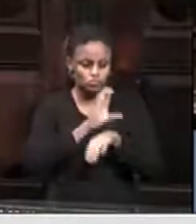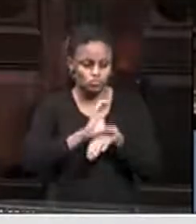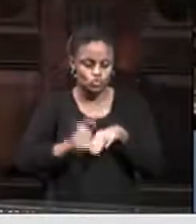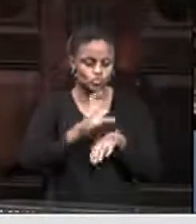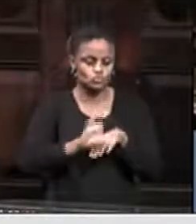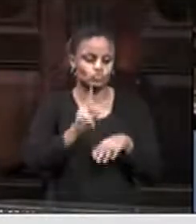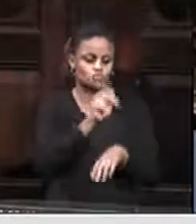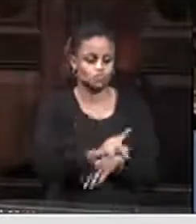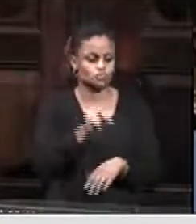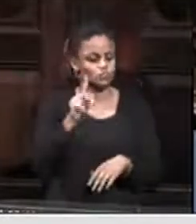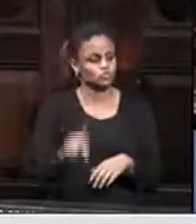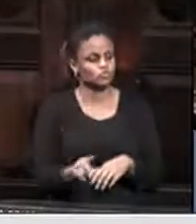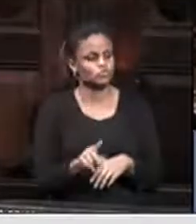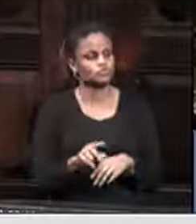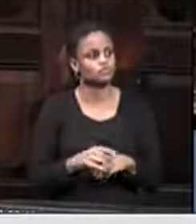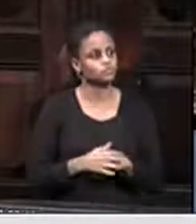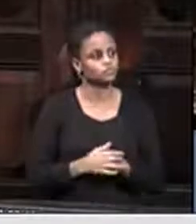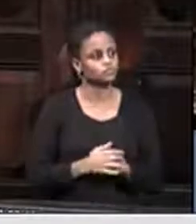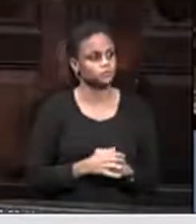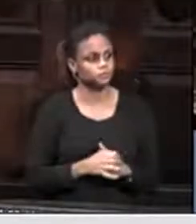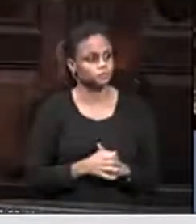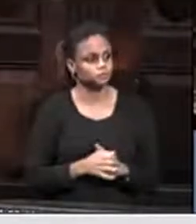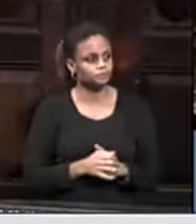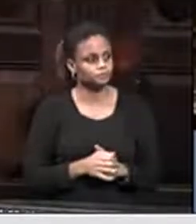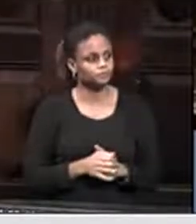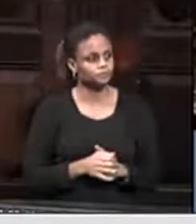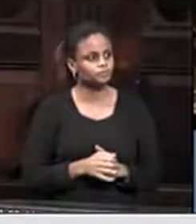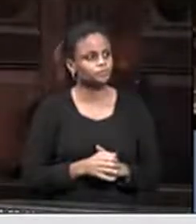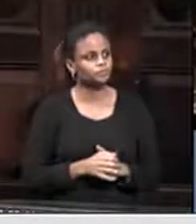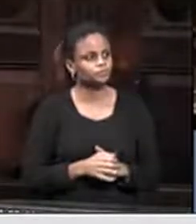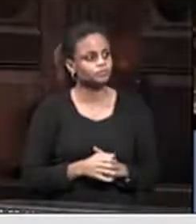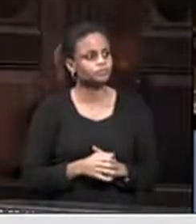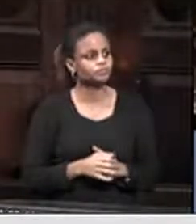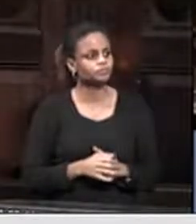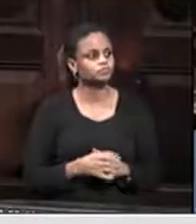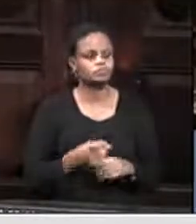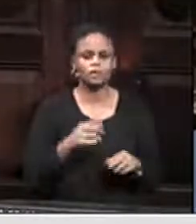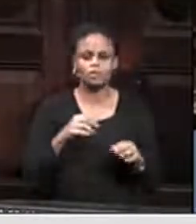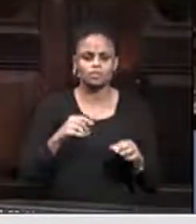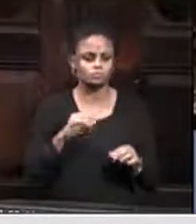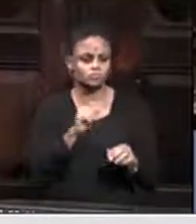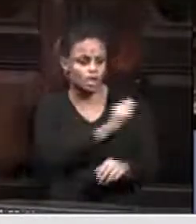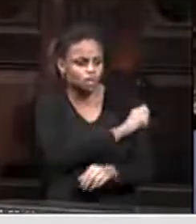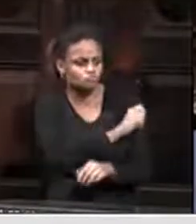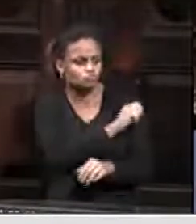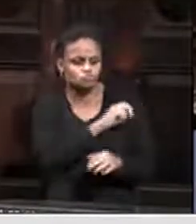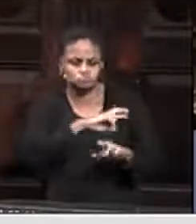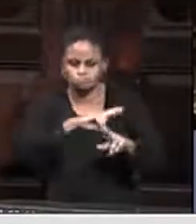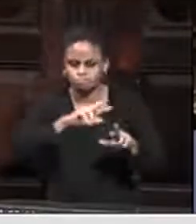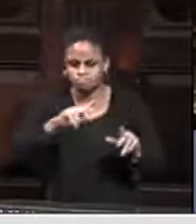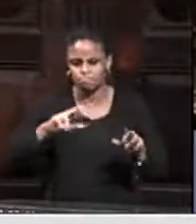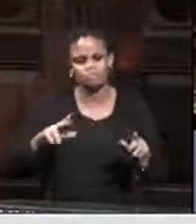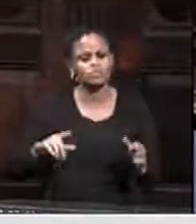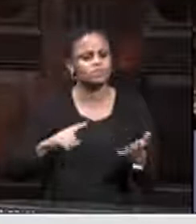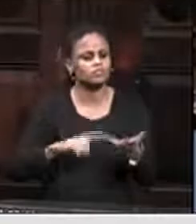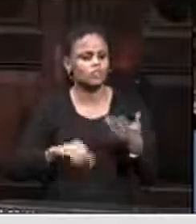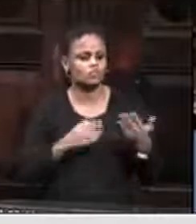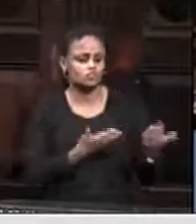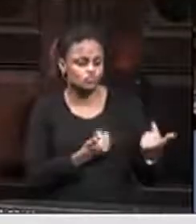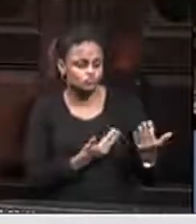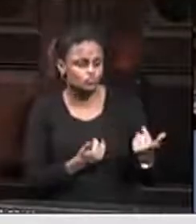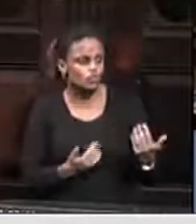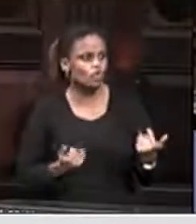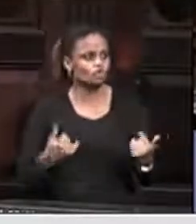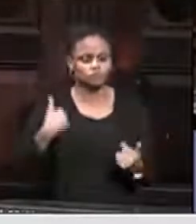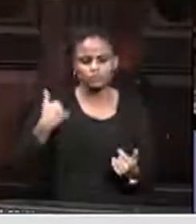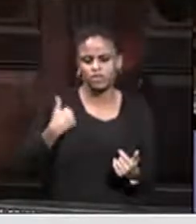professores no corpo docente de todas essas escolas normais, milhares de estudantes, em geral, jovens, adolescentes, meninas,